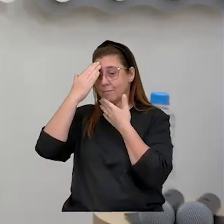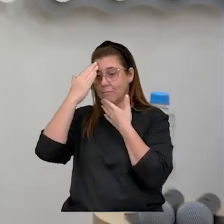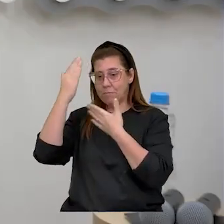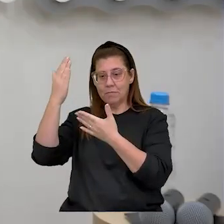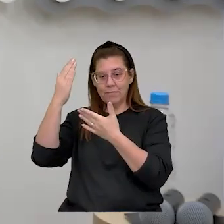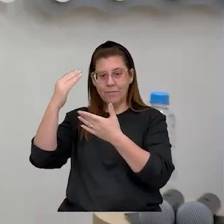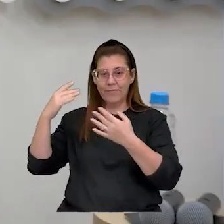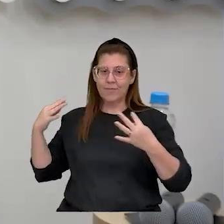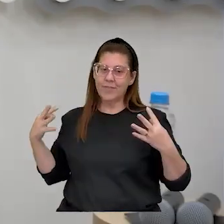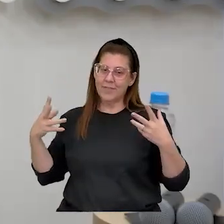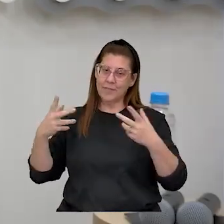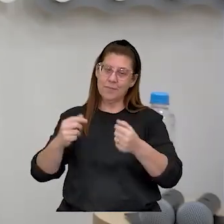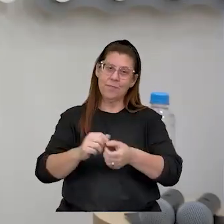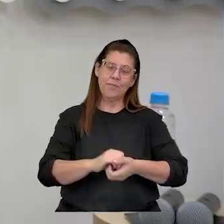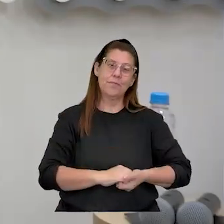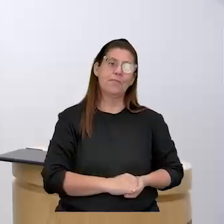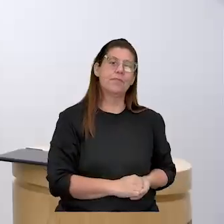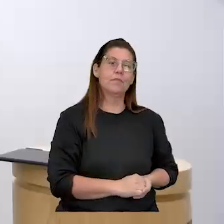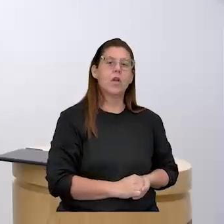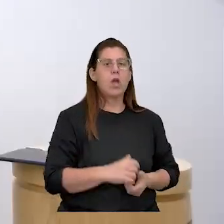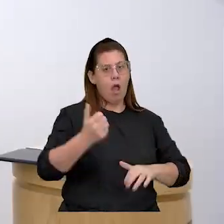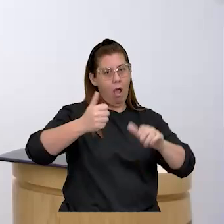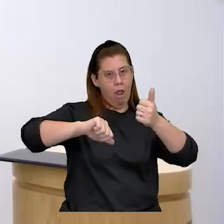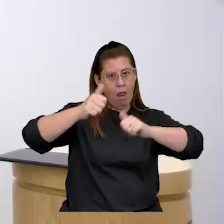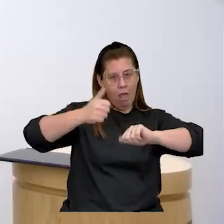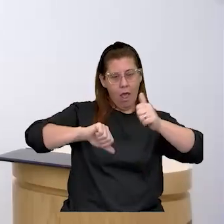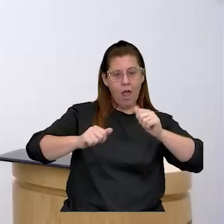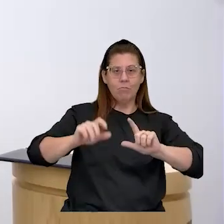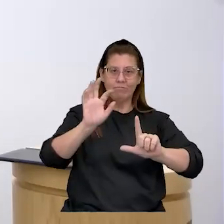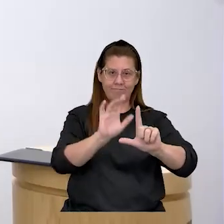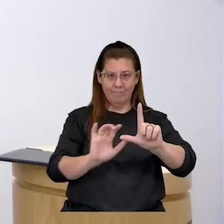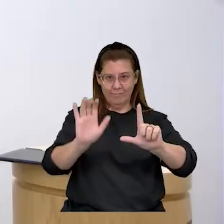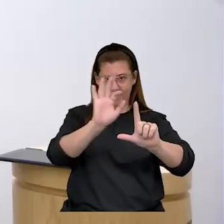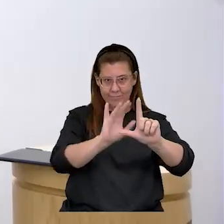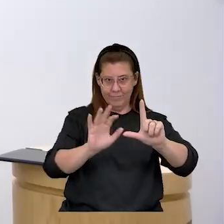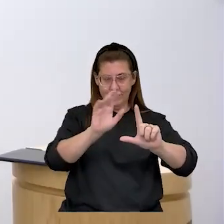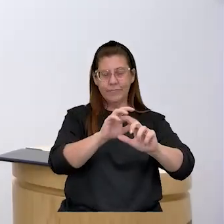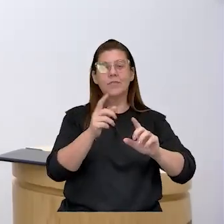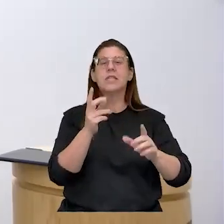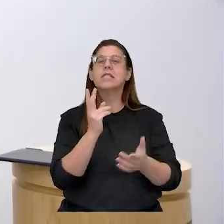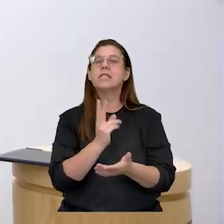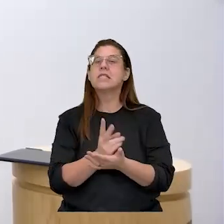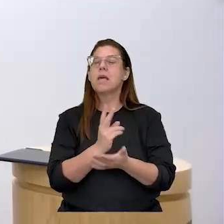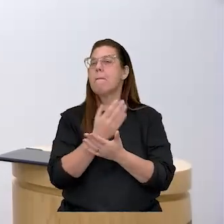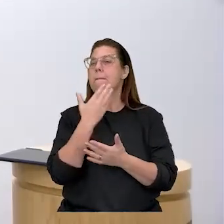always a pleasure. E não esqueçam de avaliar a aula para ajudar a gente aí para sempre melhorar